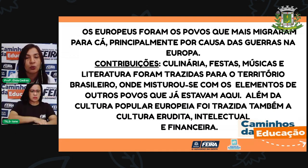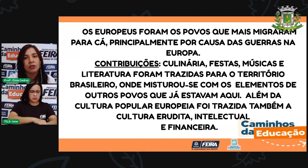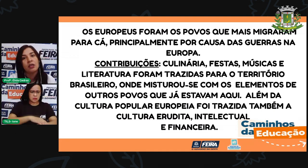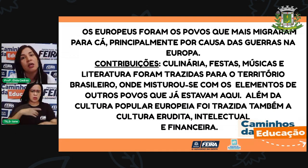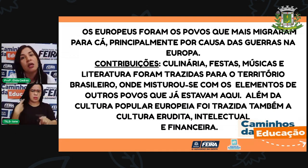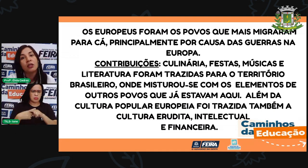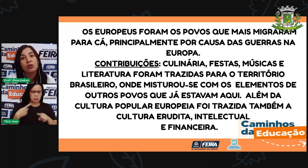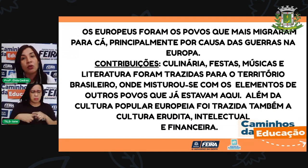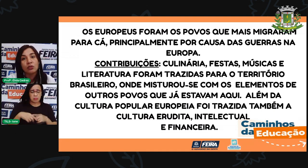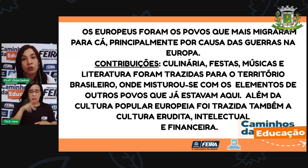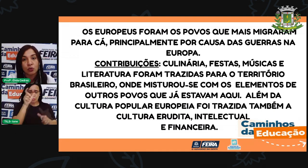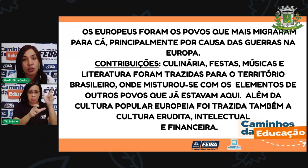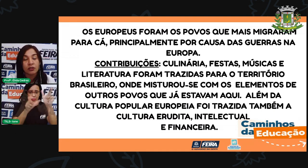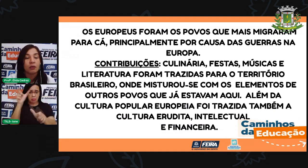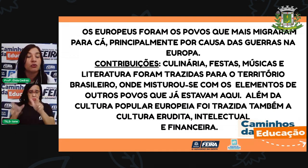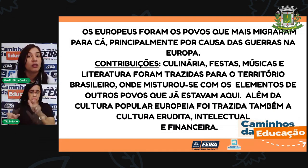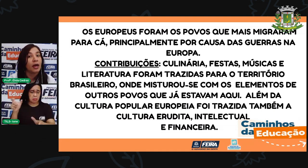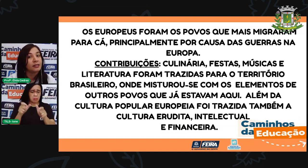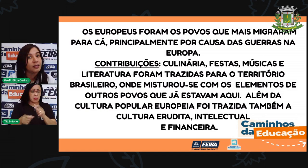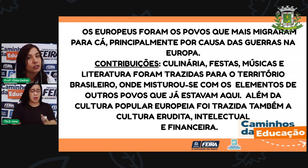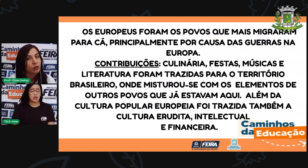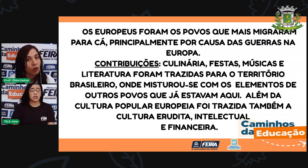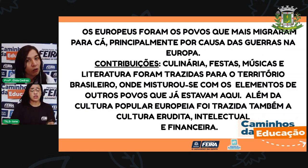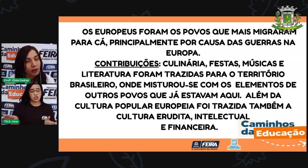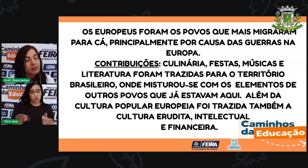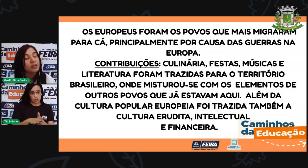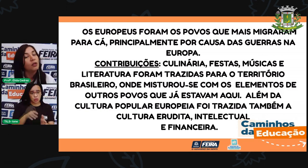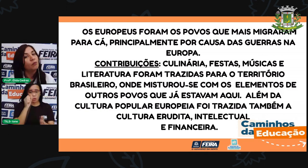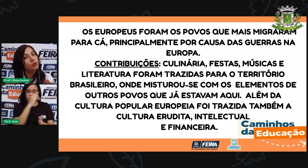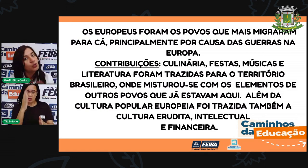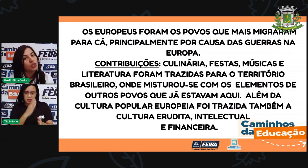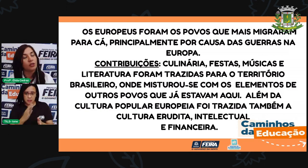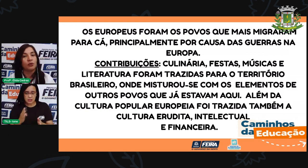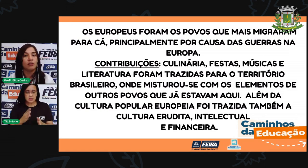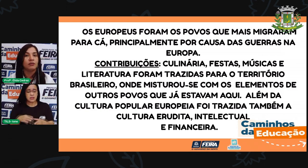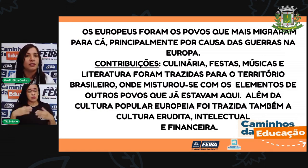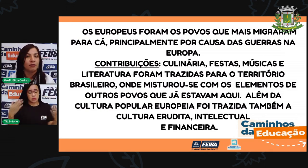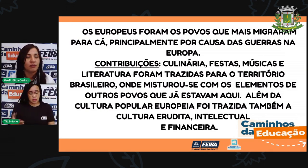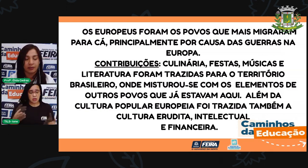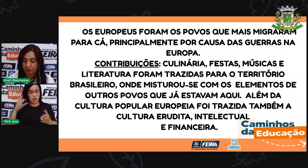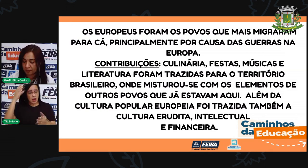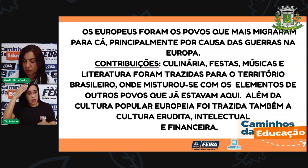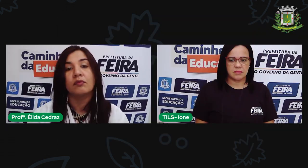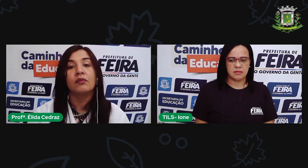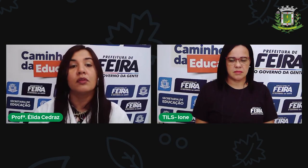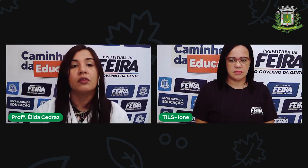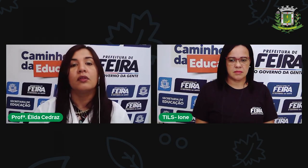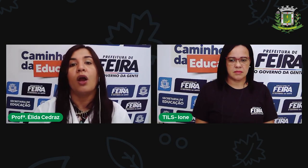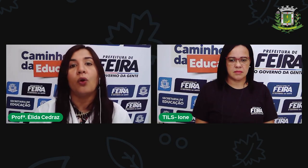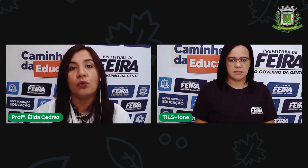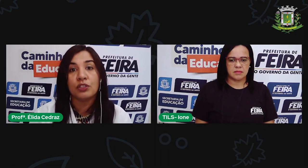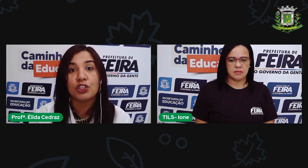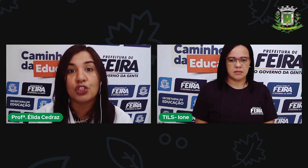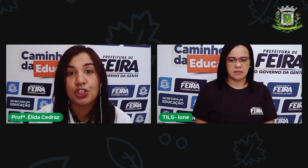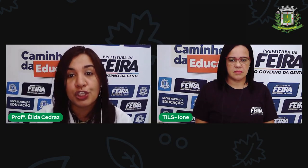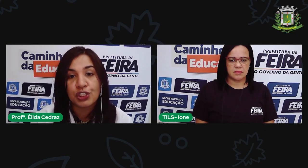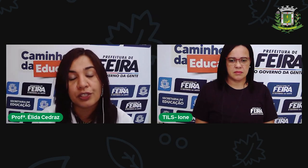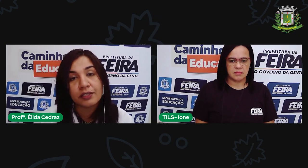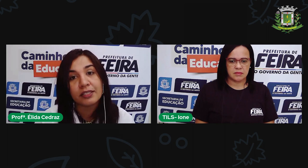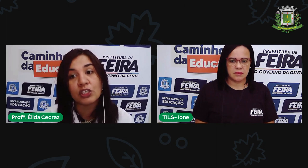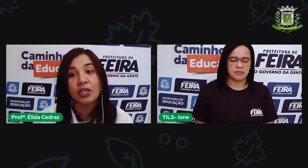essa cultura, é que nós hoje temos as escolas do jeito que você vê. Os